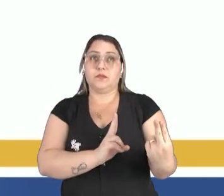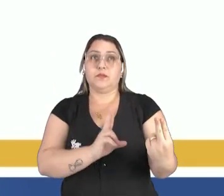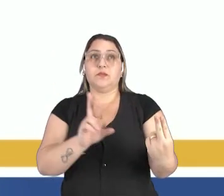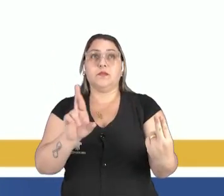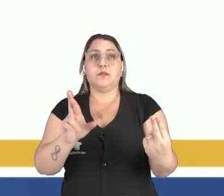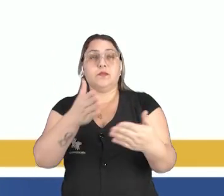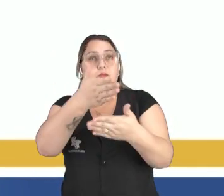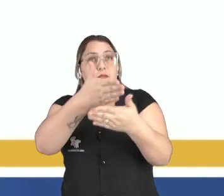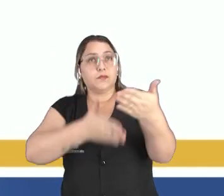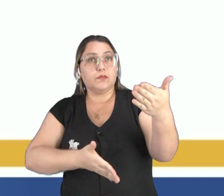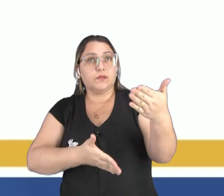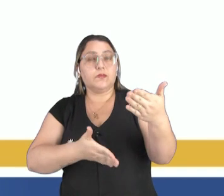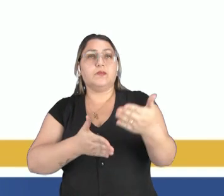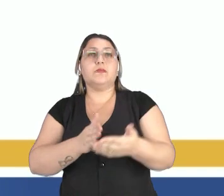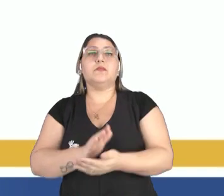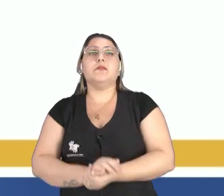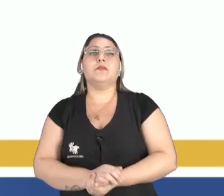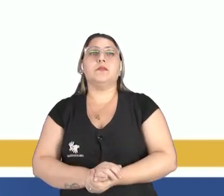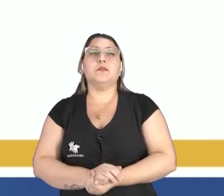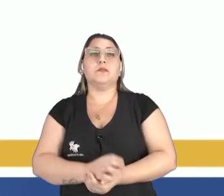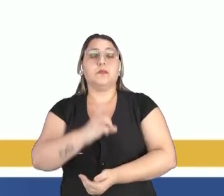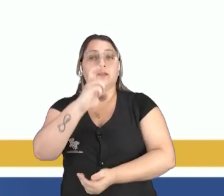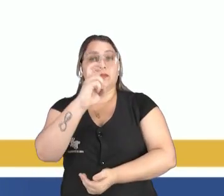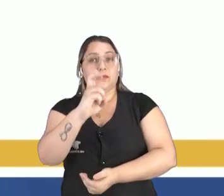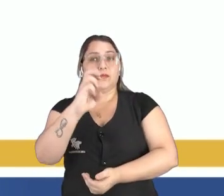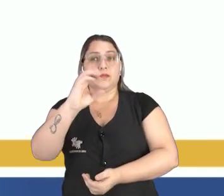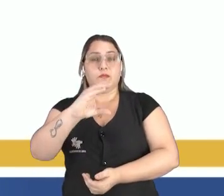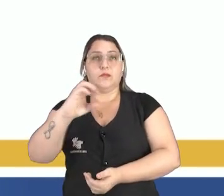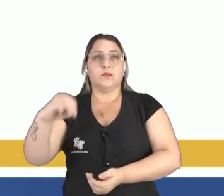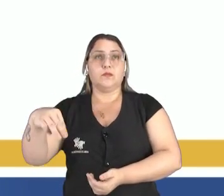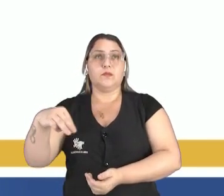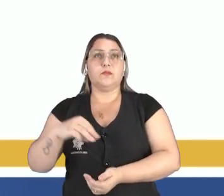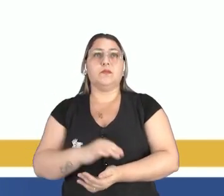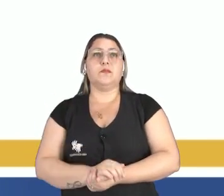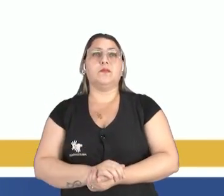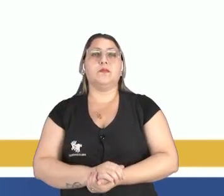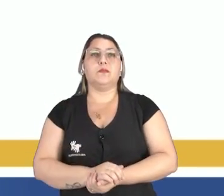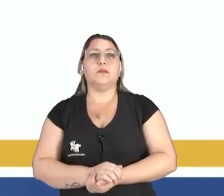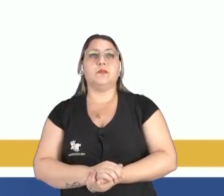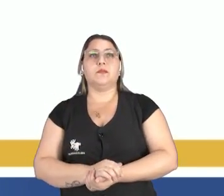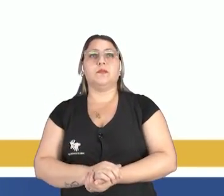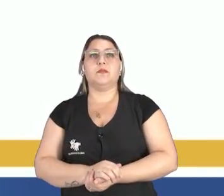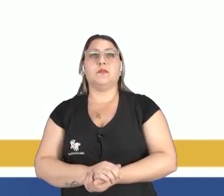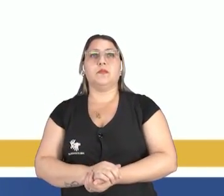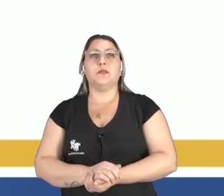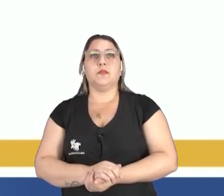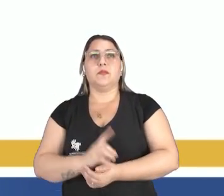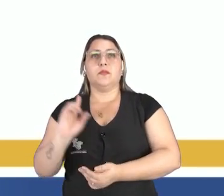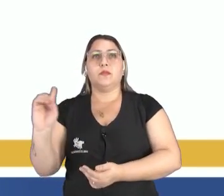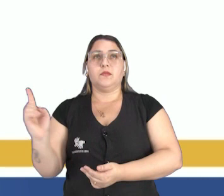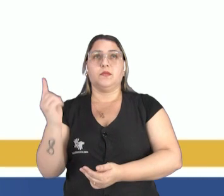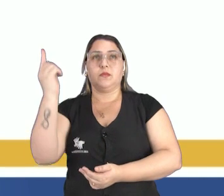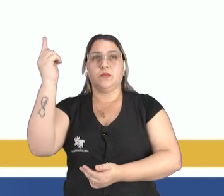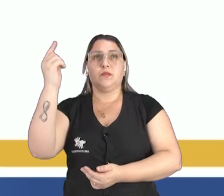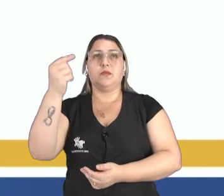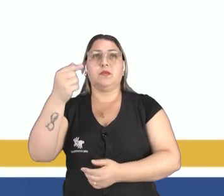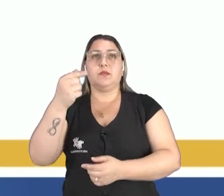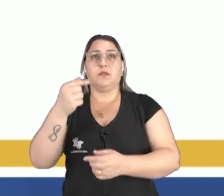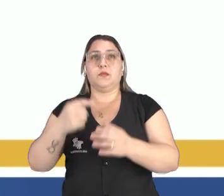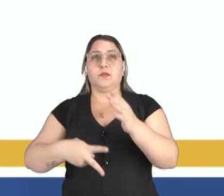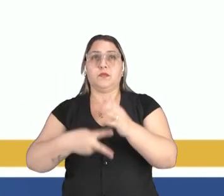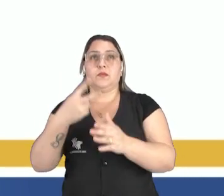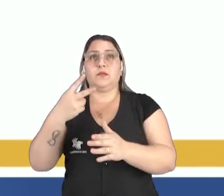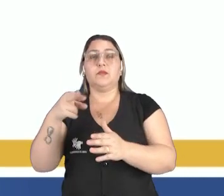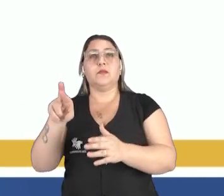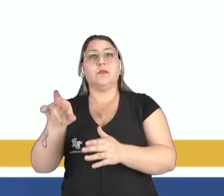será a metade, tá? Então eu vou ter como raio 5 centímetros, tá? Assim, a altura equivalente é 2 vezes o